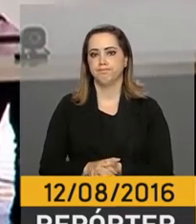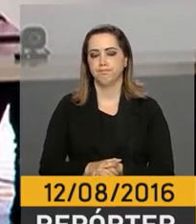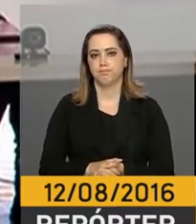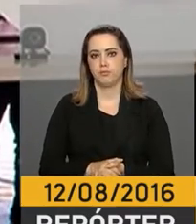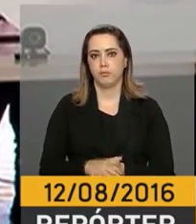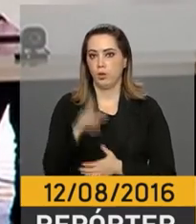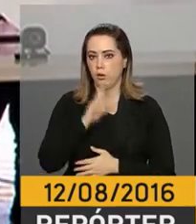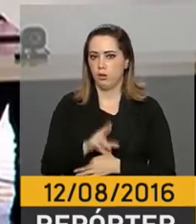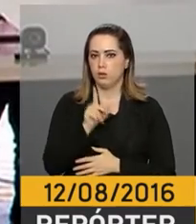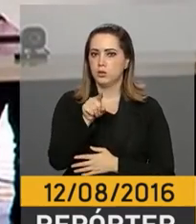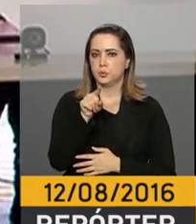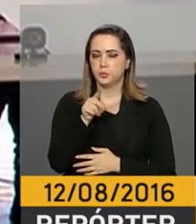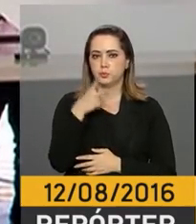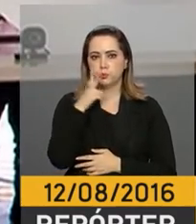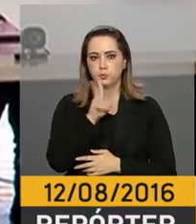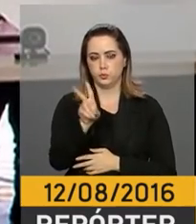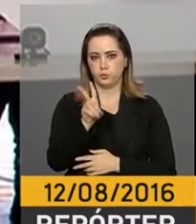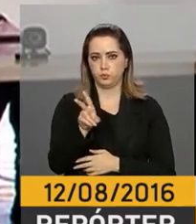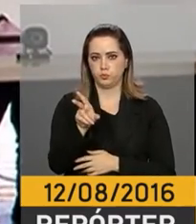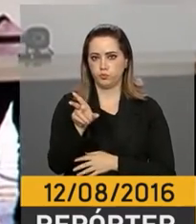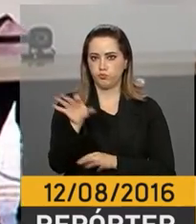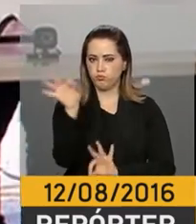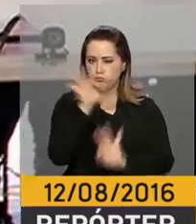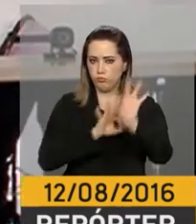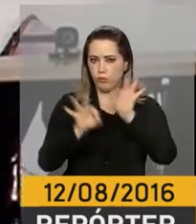ação antiterror, ela é sempre uma ação